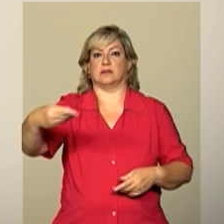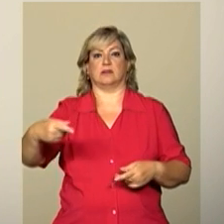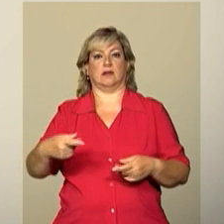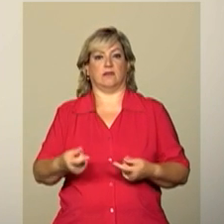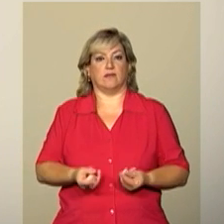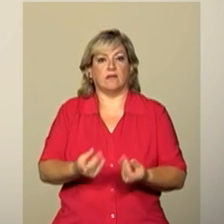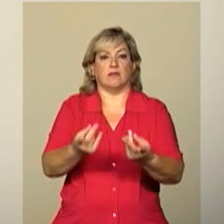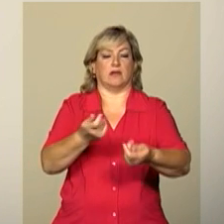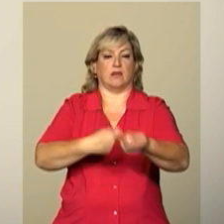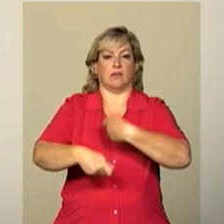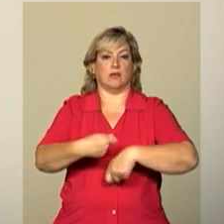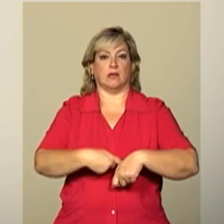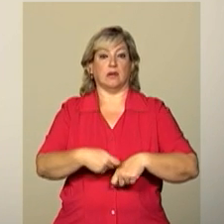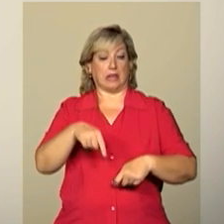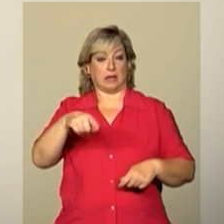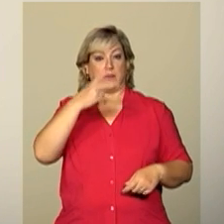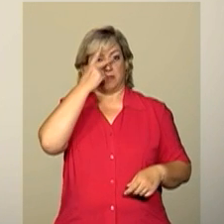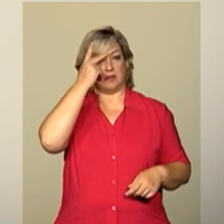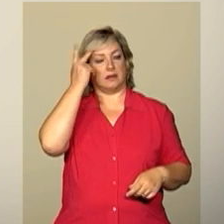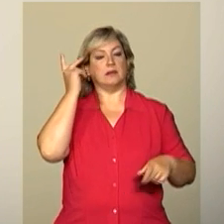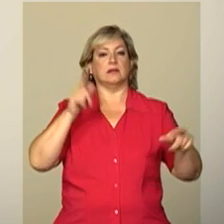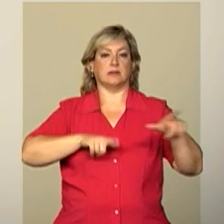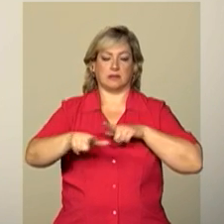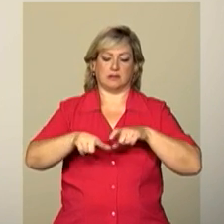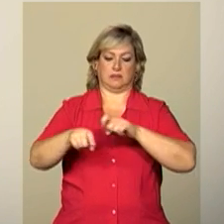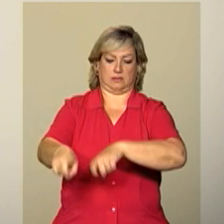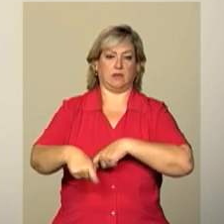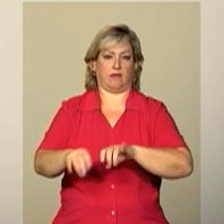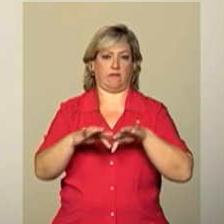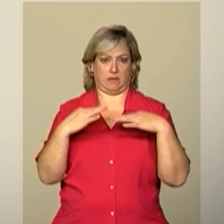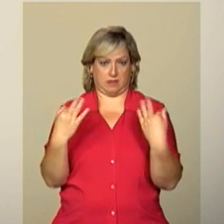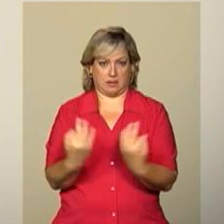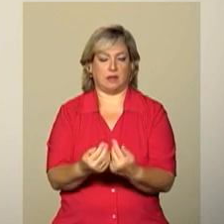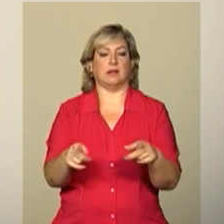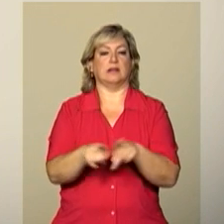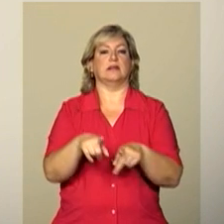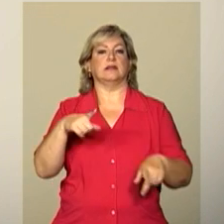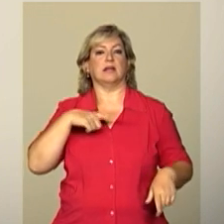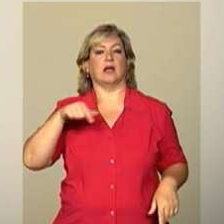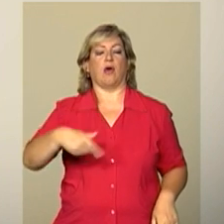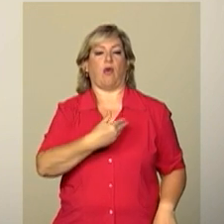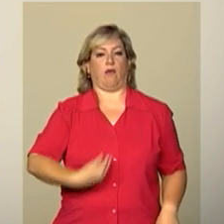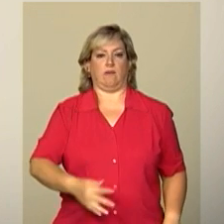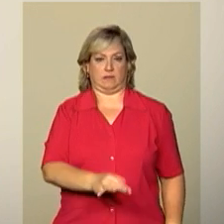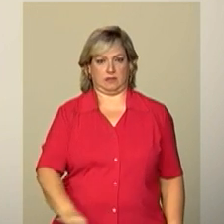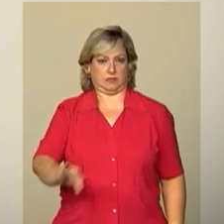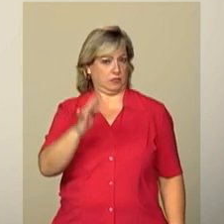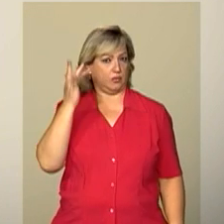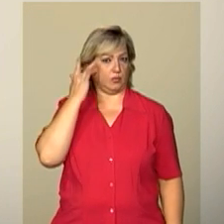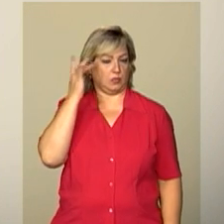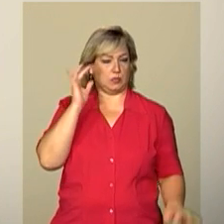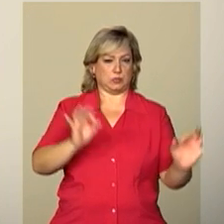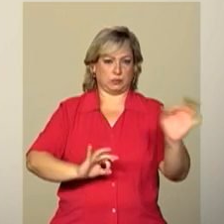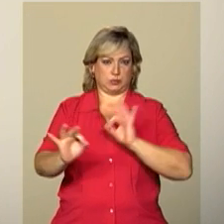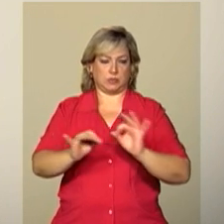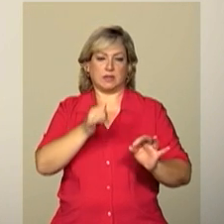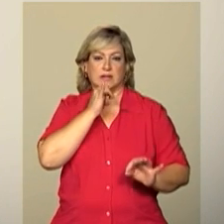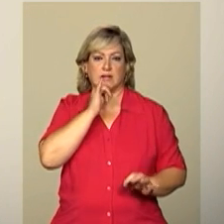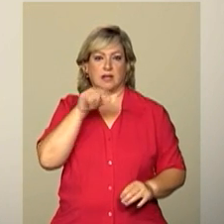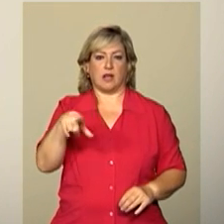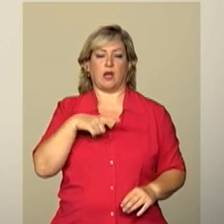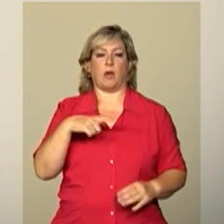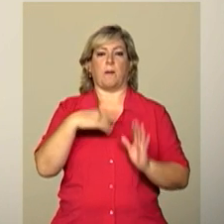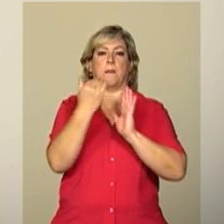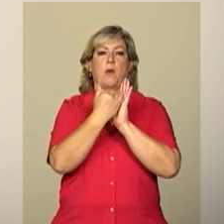agricultores familiares Luciano contam também com ações do governo federal que são estratégicas como programa de